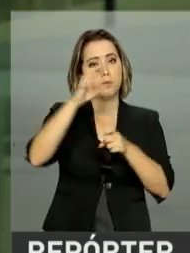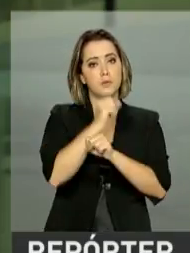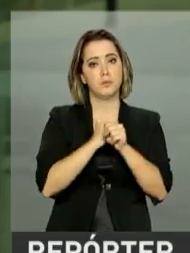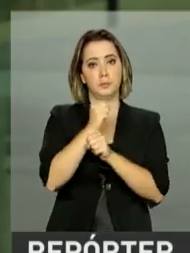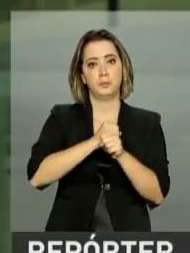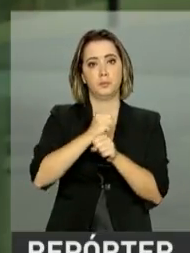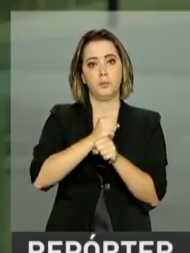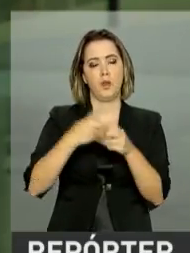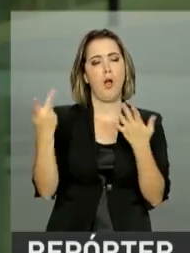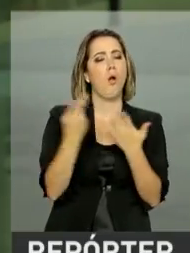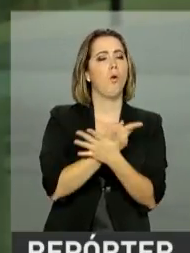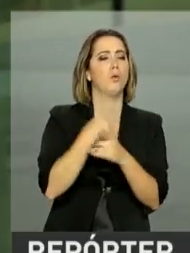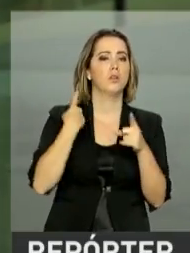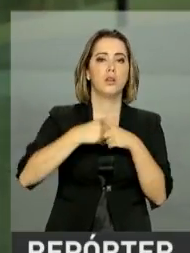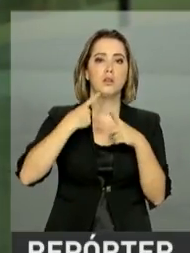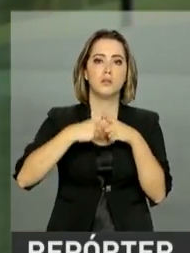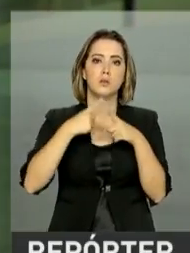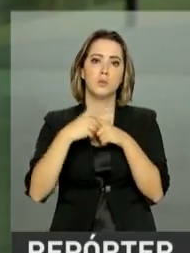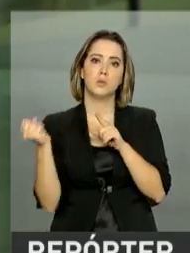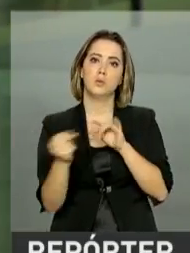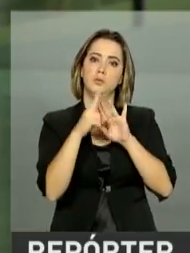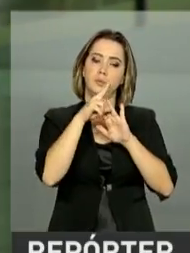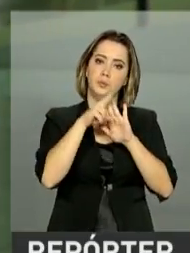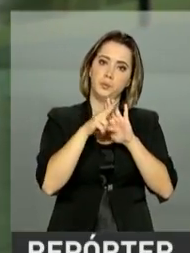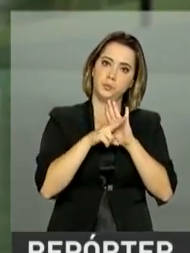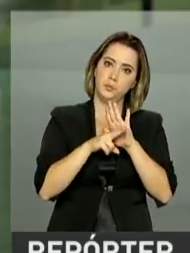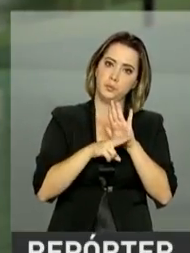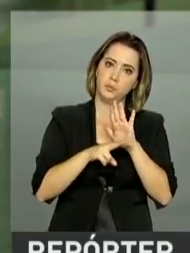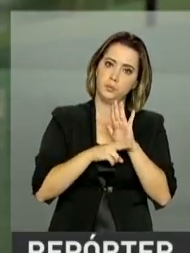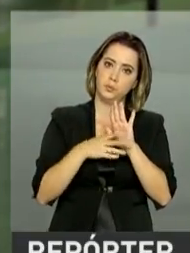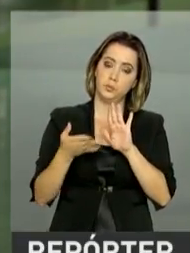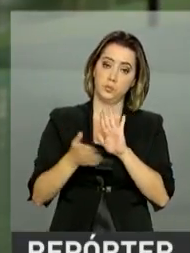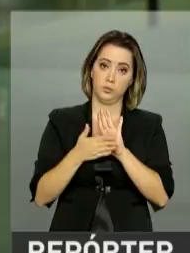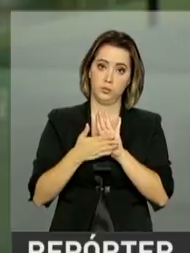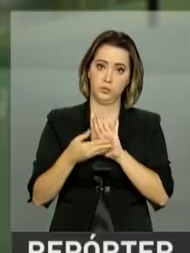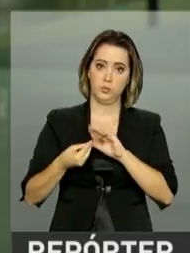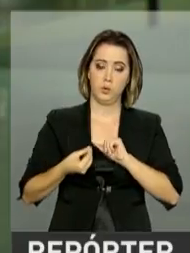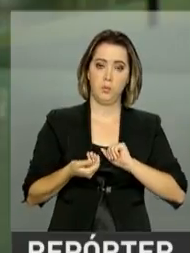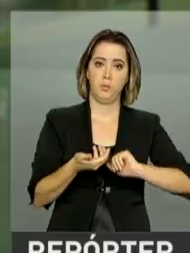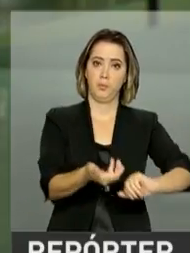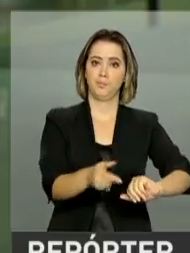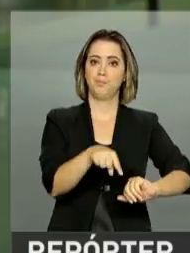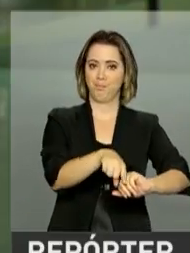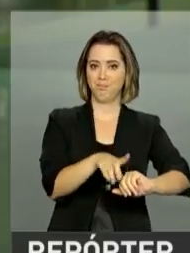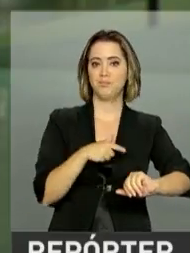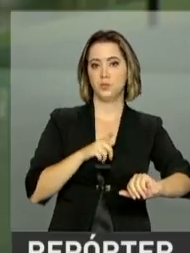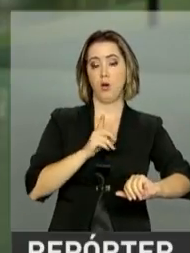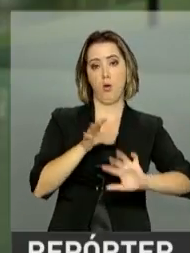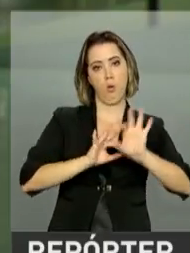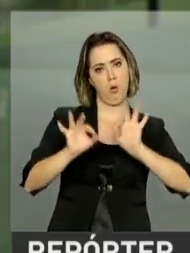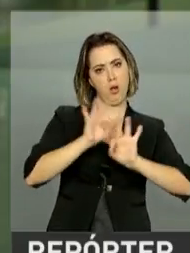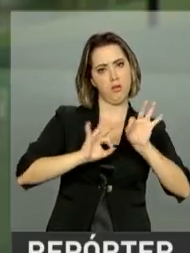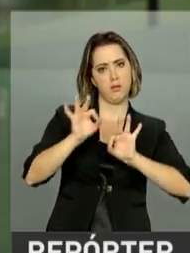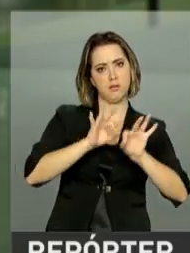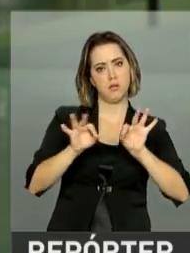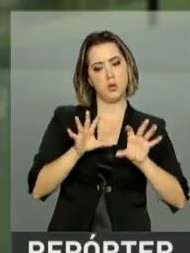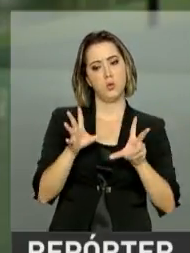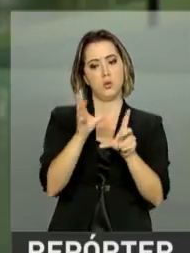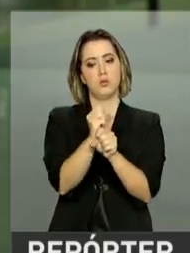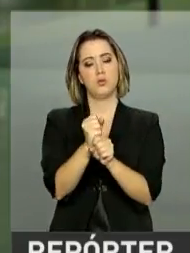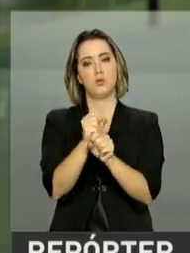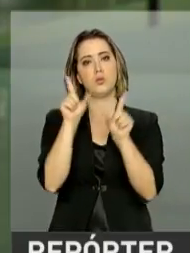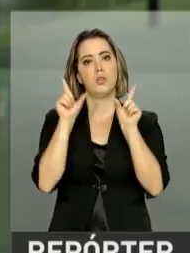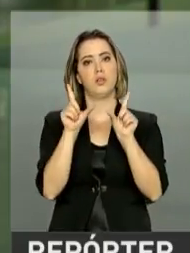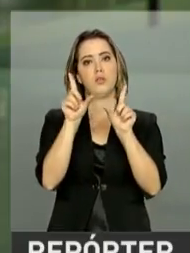ano aconteceu porque, com as reformas econômicas encaminhadas pelo governo, as contas públicas ficaram mais organizadas, o que, na prática, dá